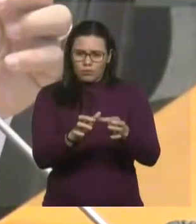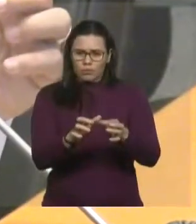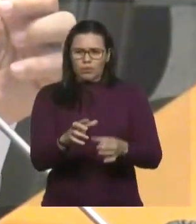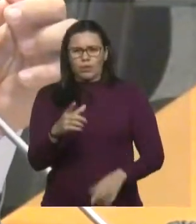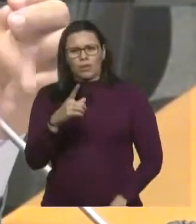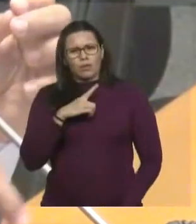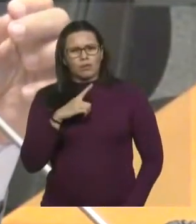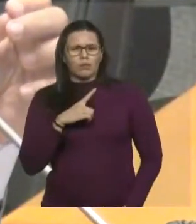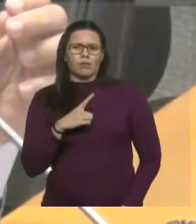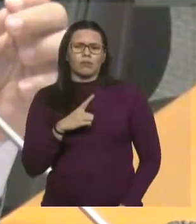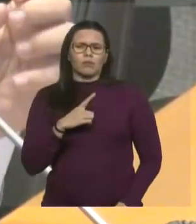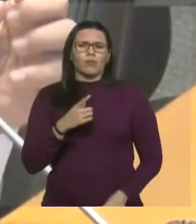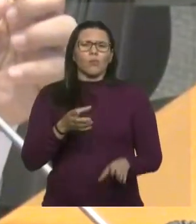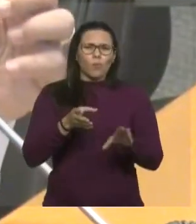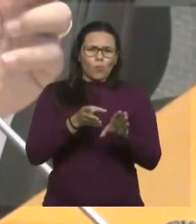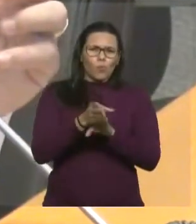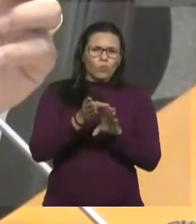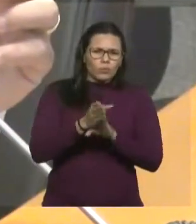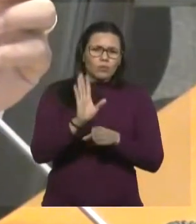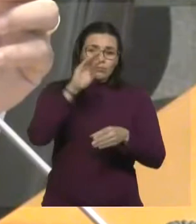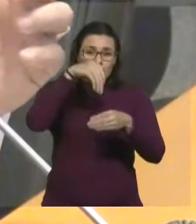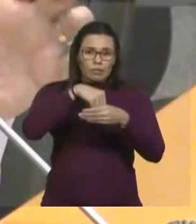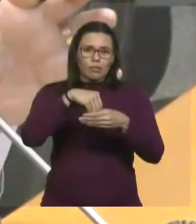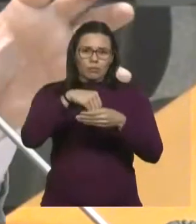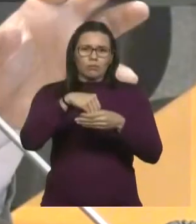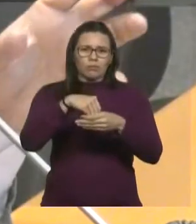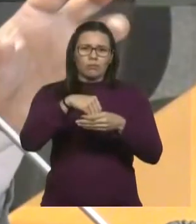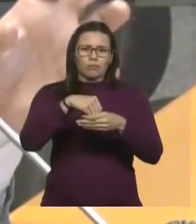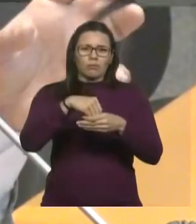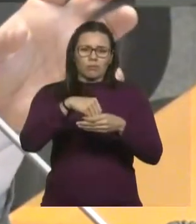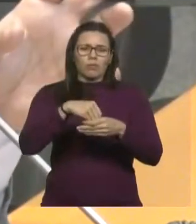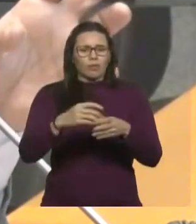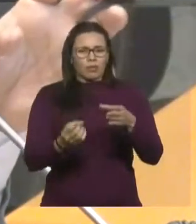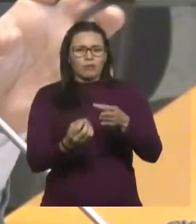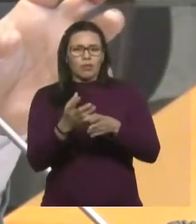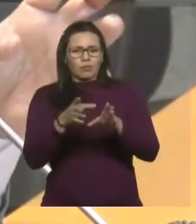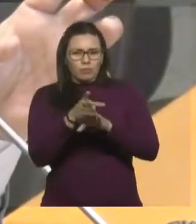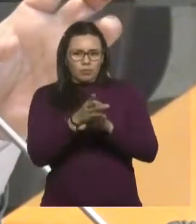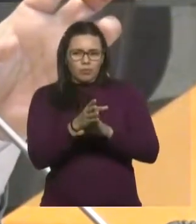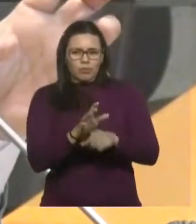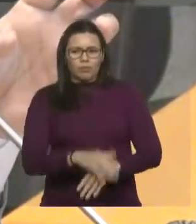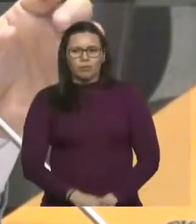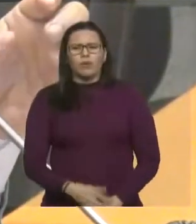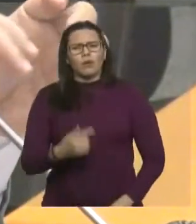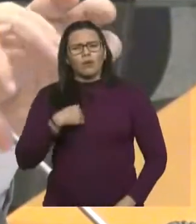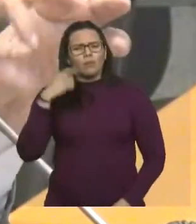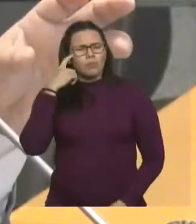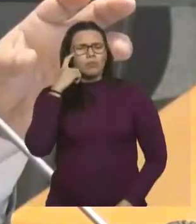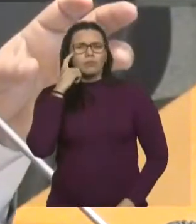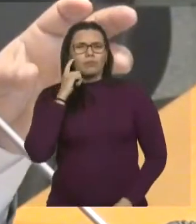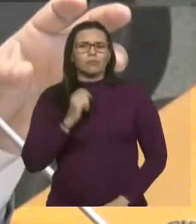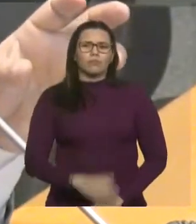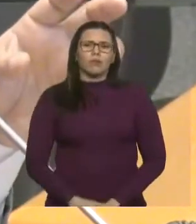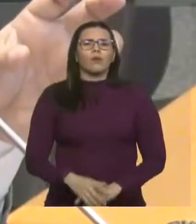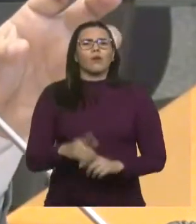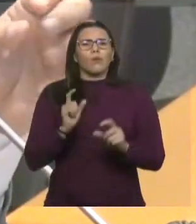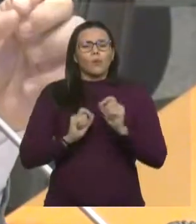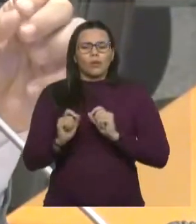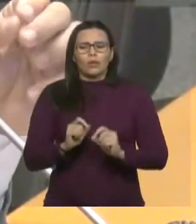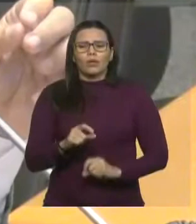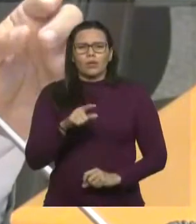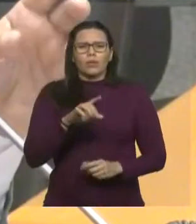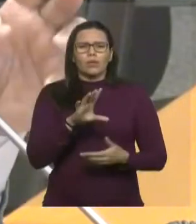um conselho dentro desse fundo, e que nós criássemos uma maneira quase que automática de repassar este